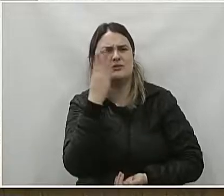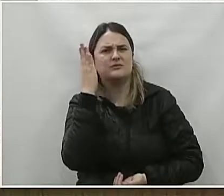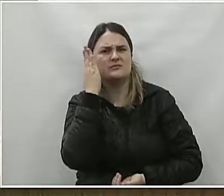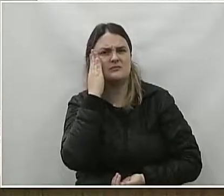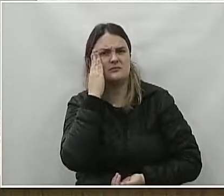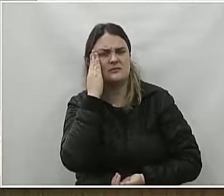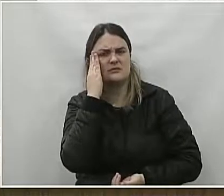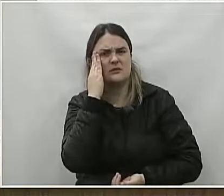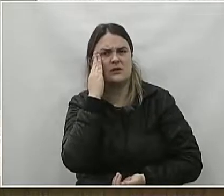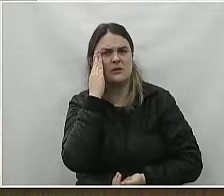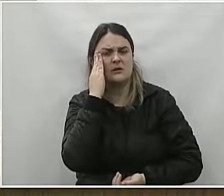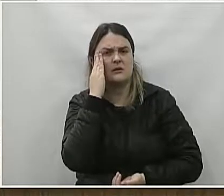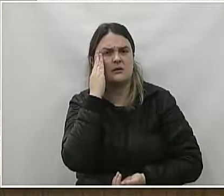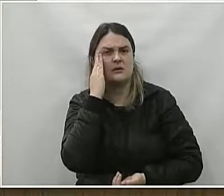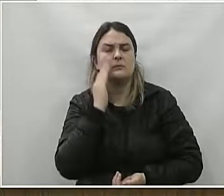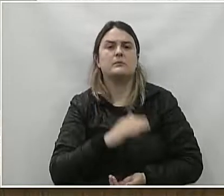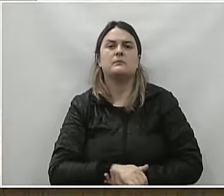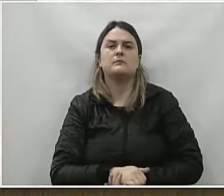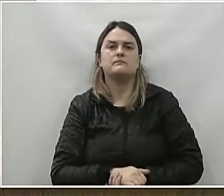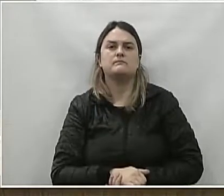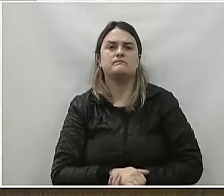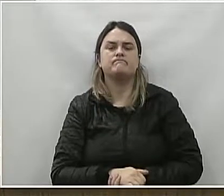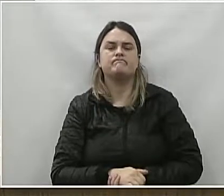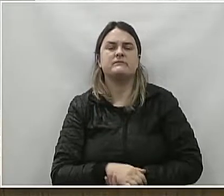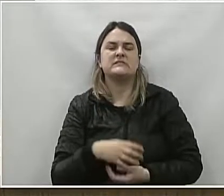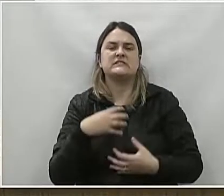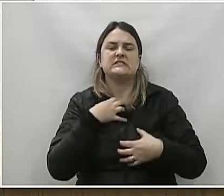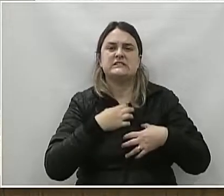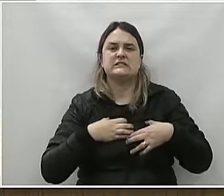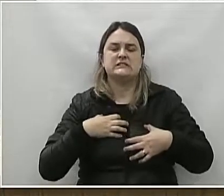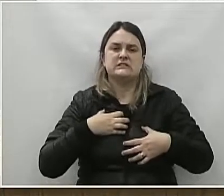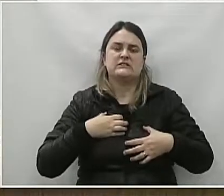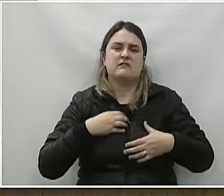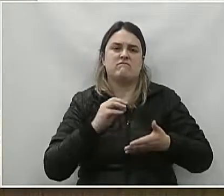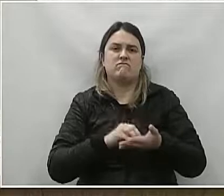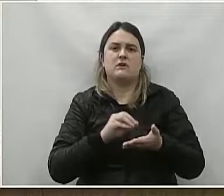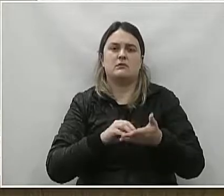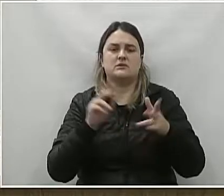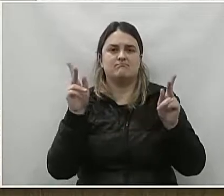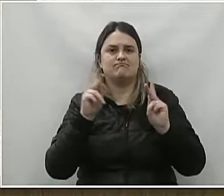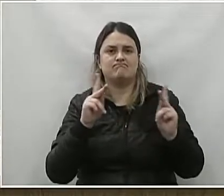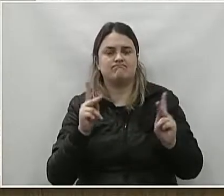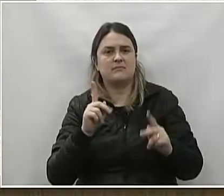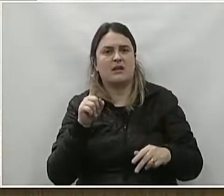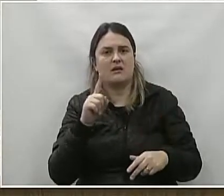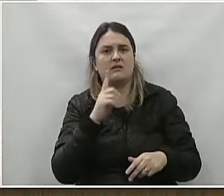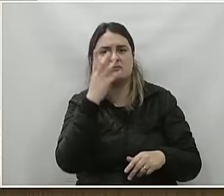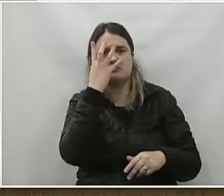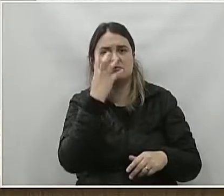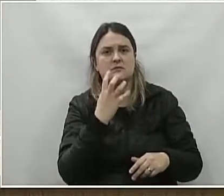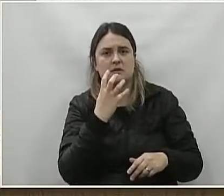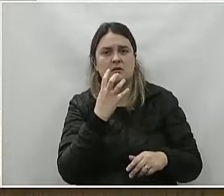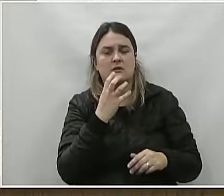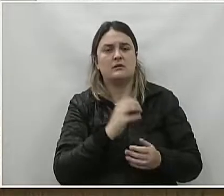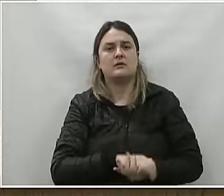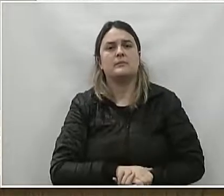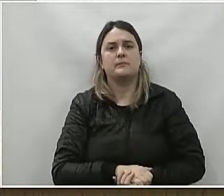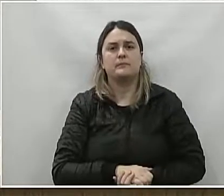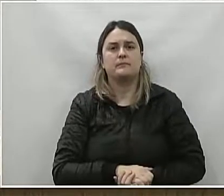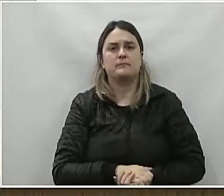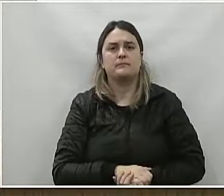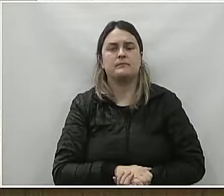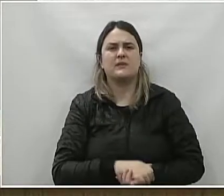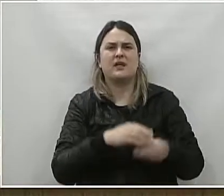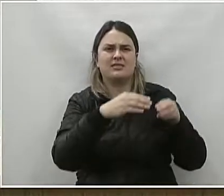que isso tira a paz das pessoas, é algo muito sério, né?